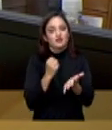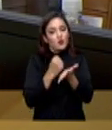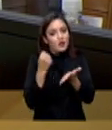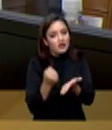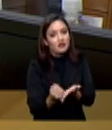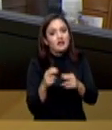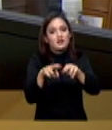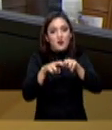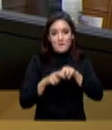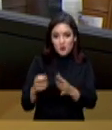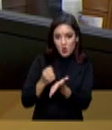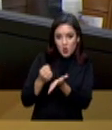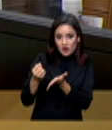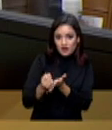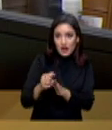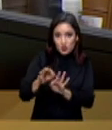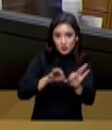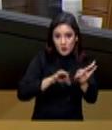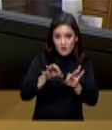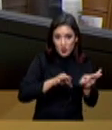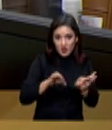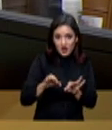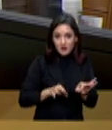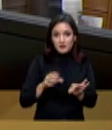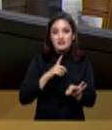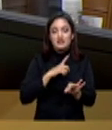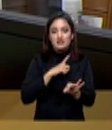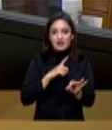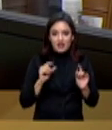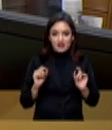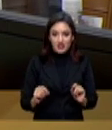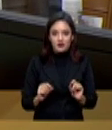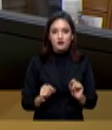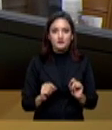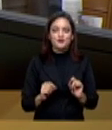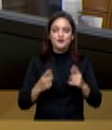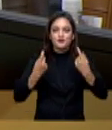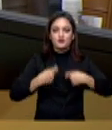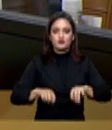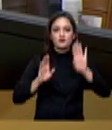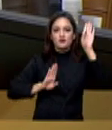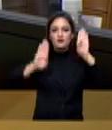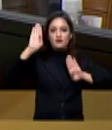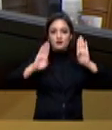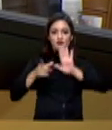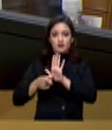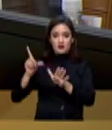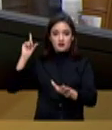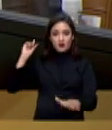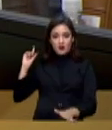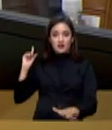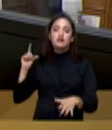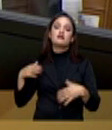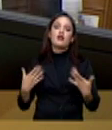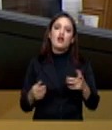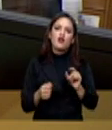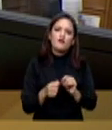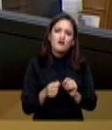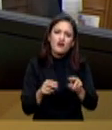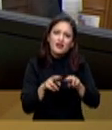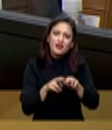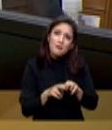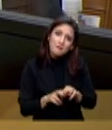por meio de contrato de programa sem procedimento licitatório prévio é regulada através